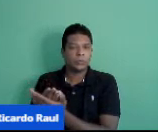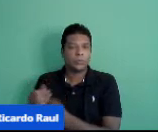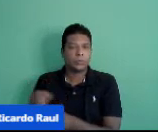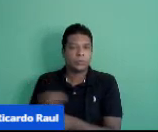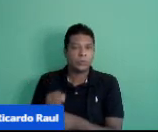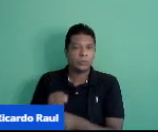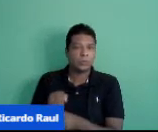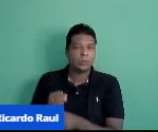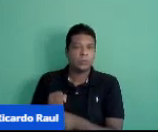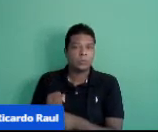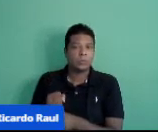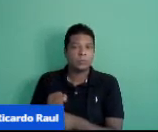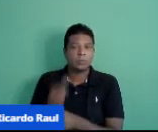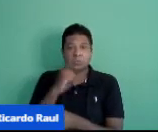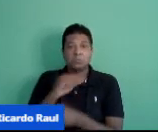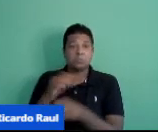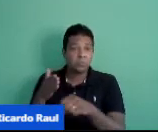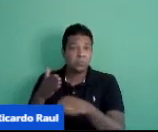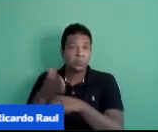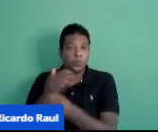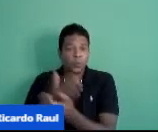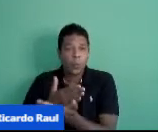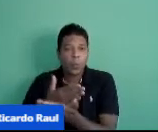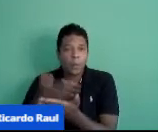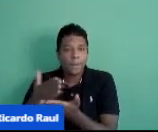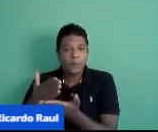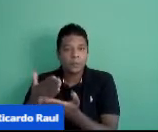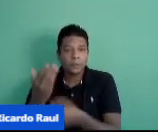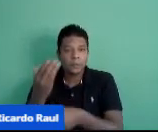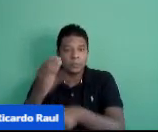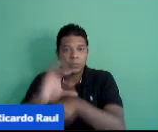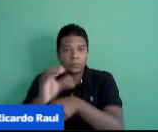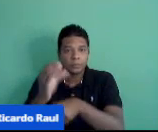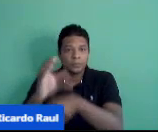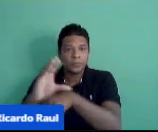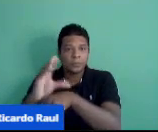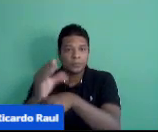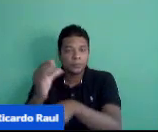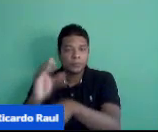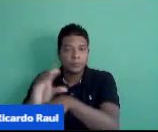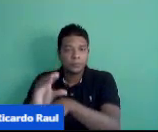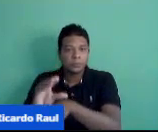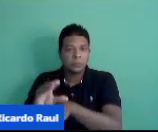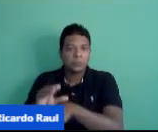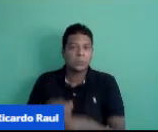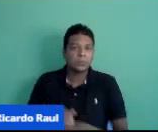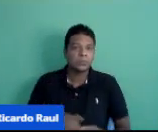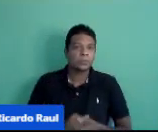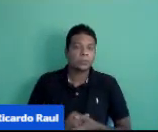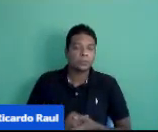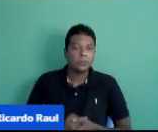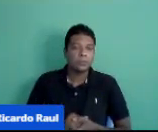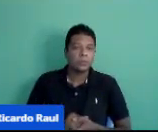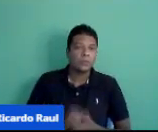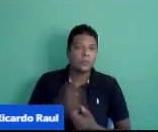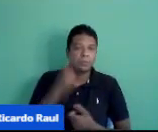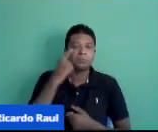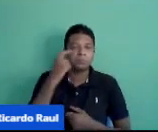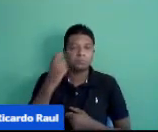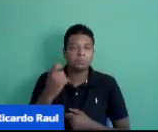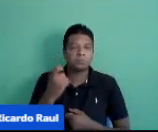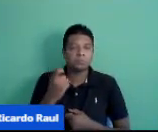acesso a tudo que foi postado desde o início do ano naquele grupo. Então, eu acho essa uma ferramenta bastante interessante,